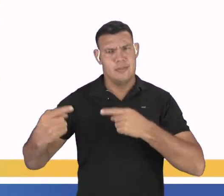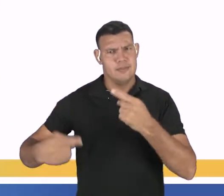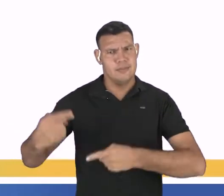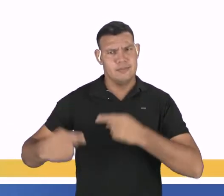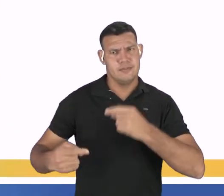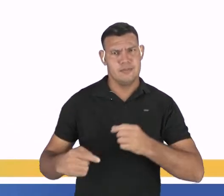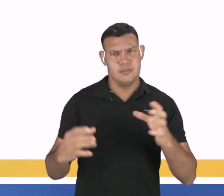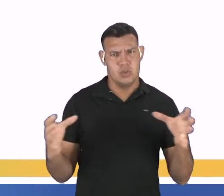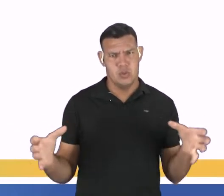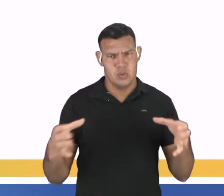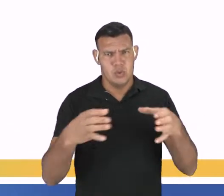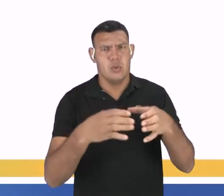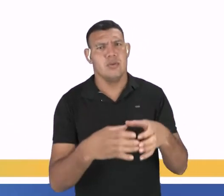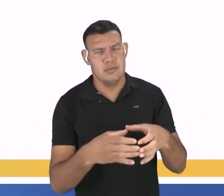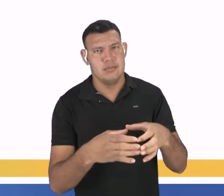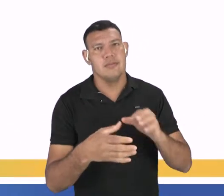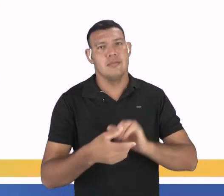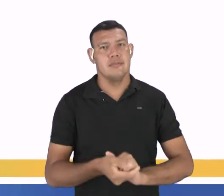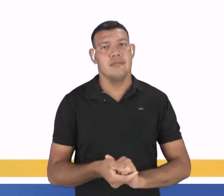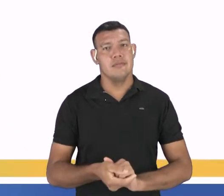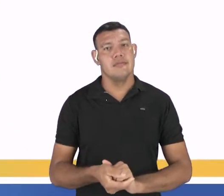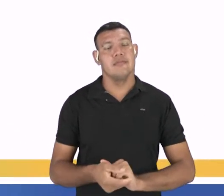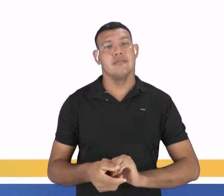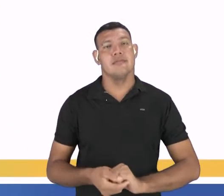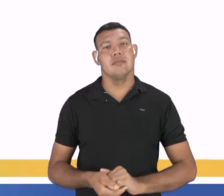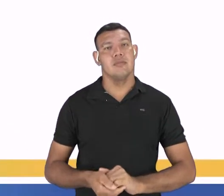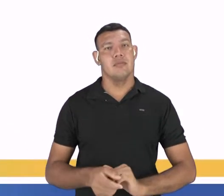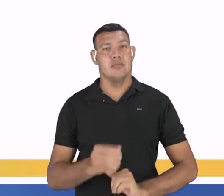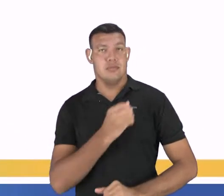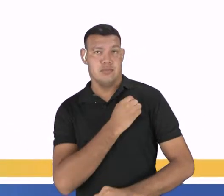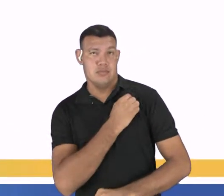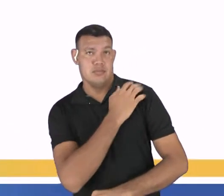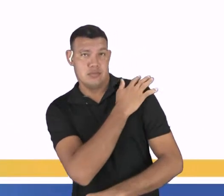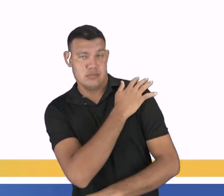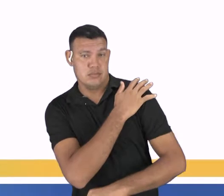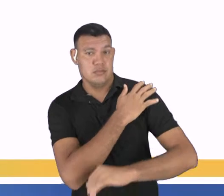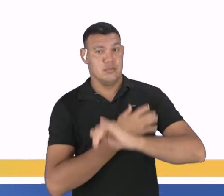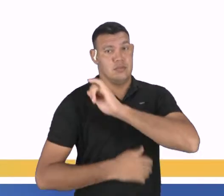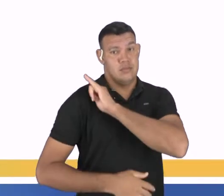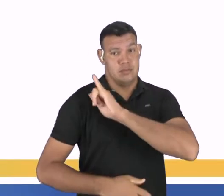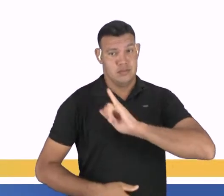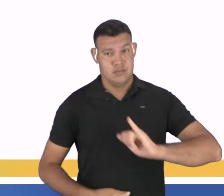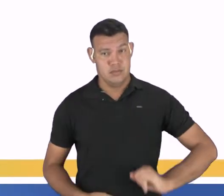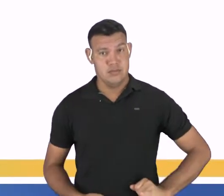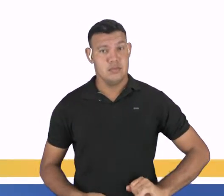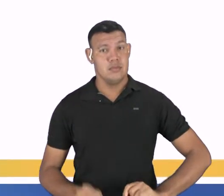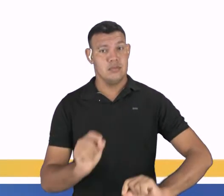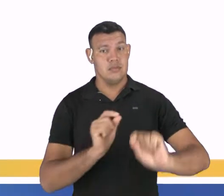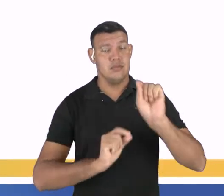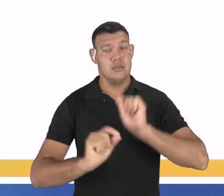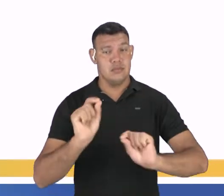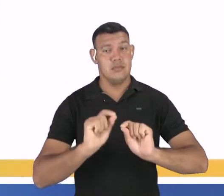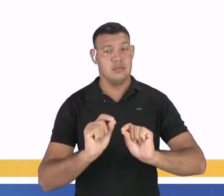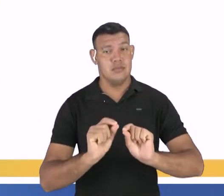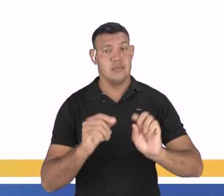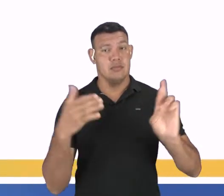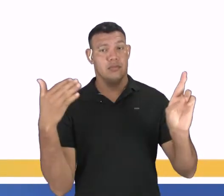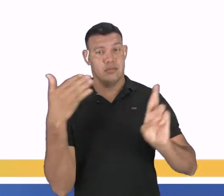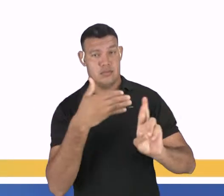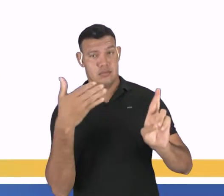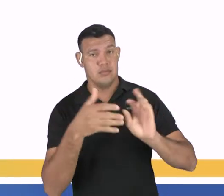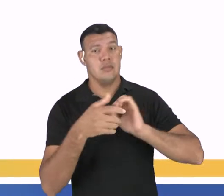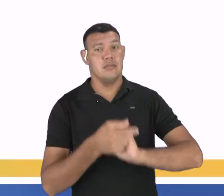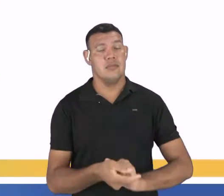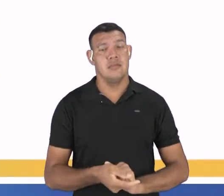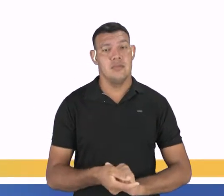de território e perda da soberania pela força militar. O imperialismo se refere ao domínio que é exercido